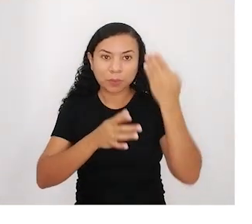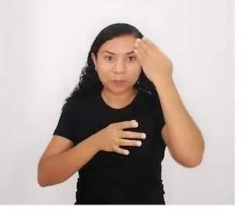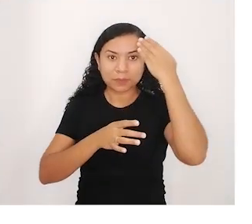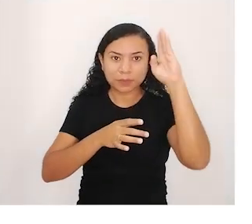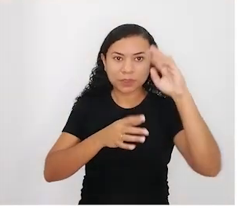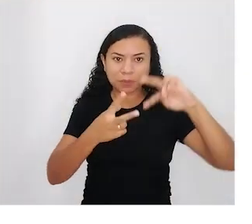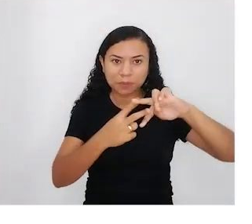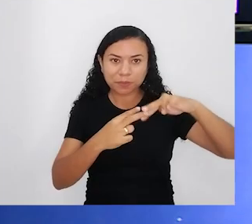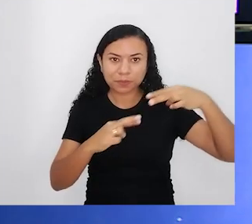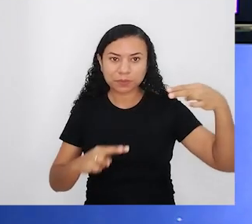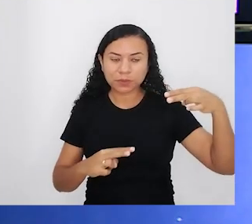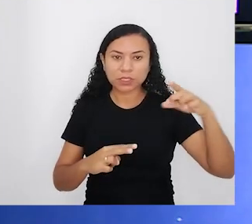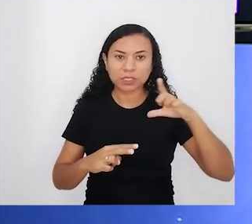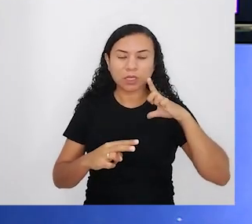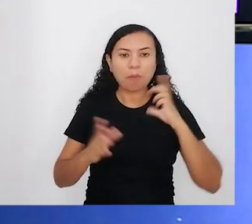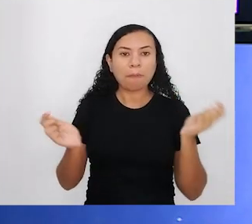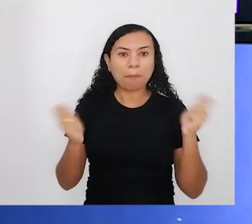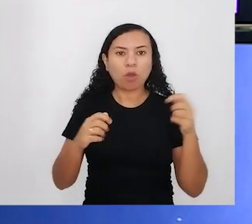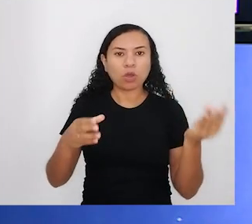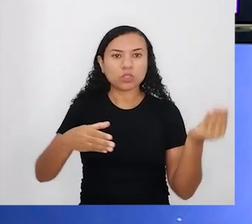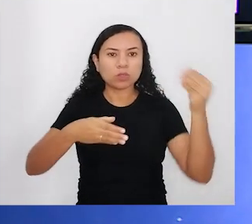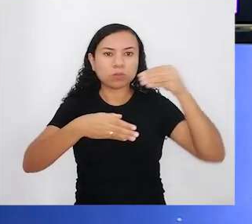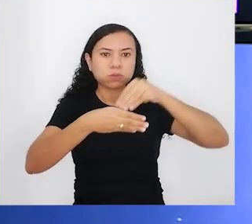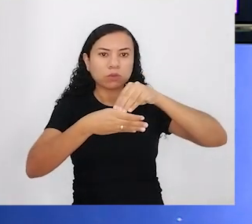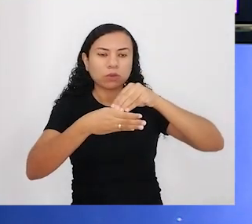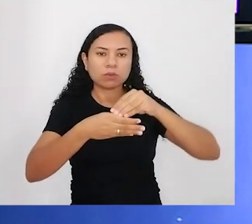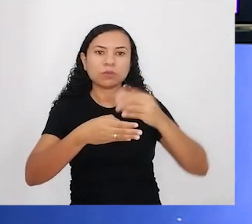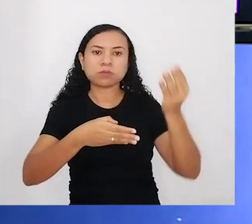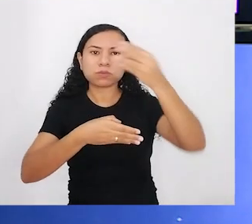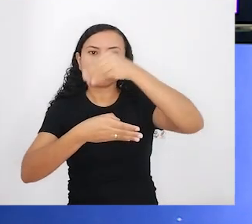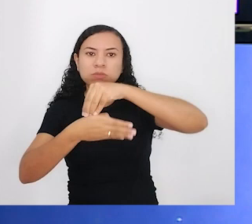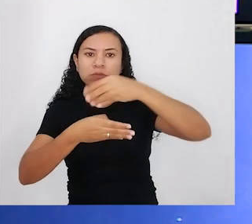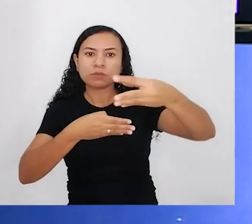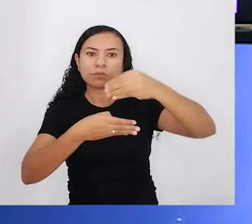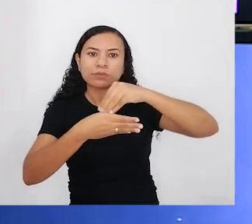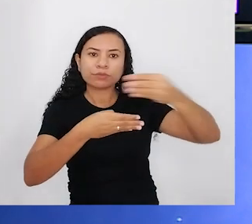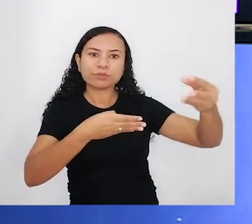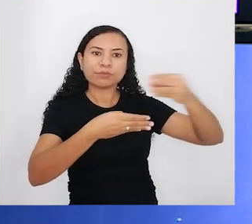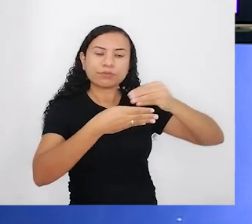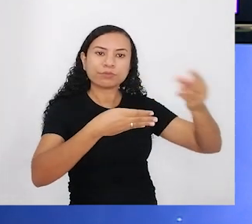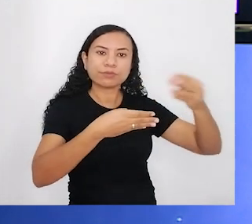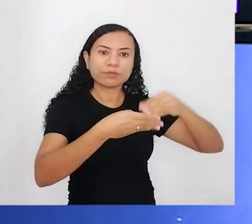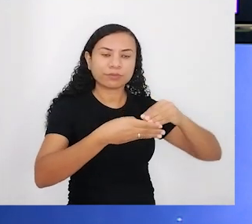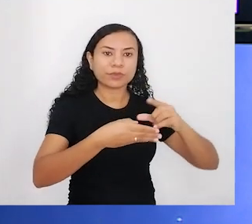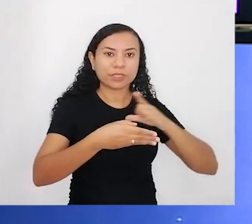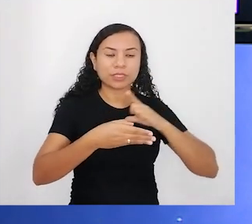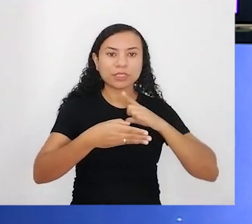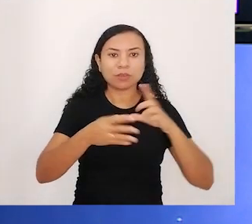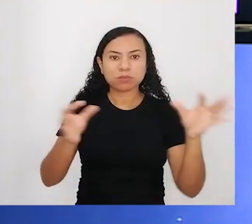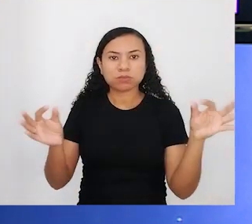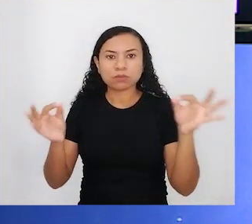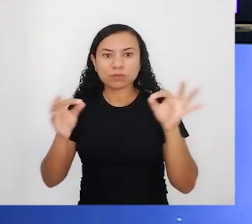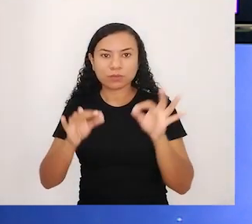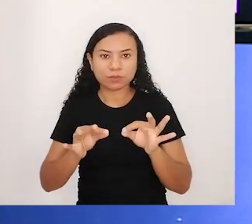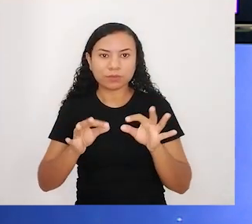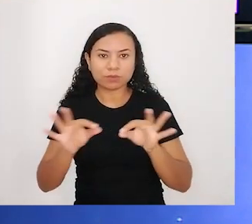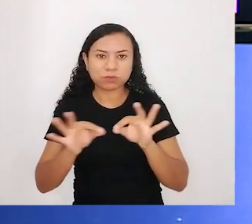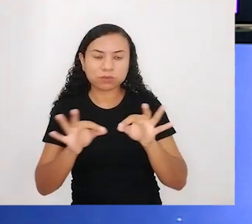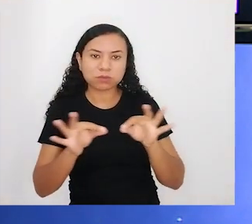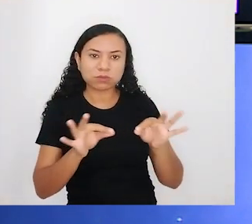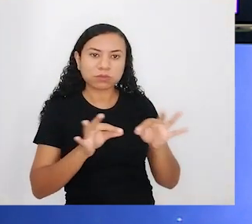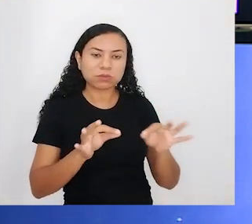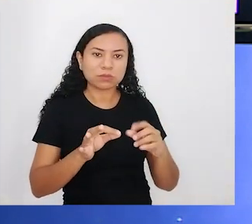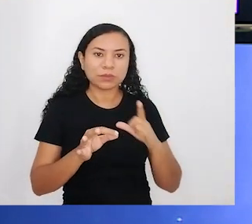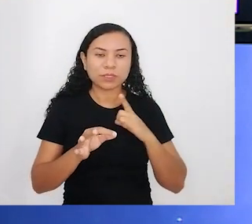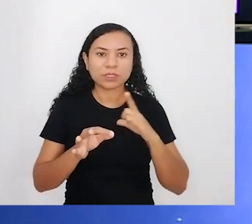podem ter genes inseridos. Aqui nós temos um exemplo muito utilizado nas bactérias. Moléculas de DNA que possuem a parte do DNA derivado de duas ou